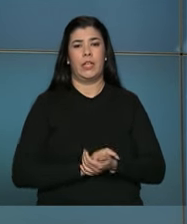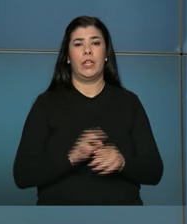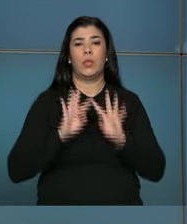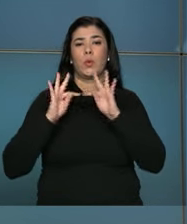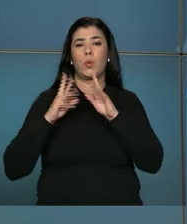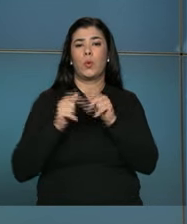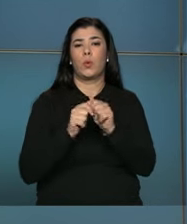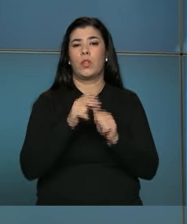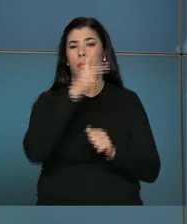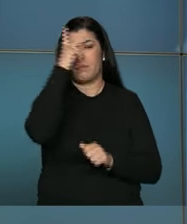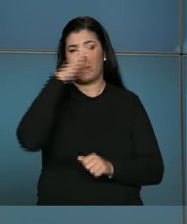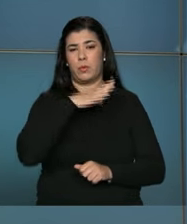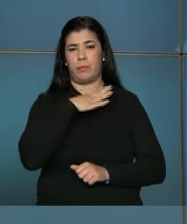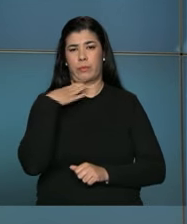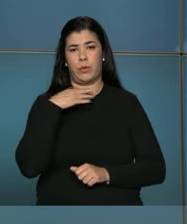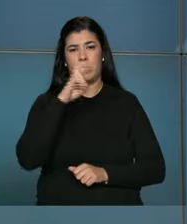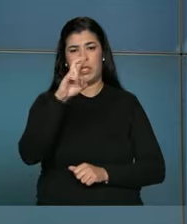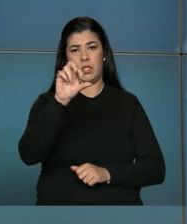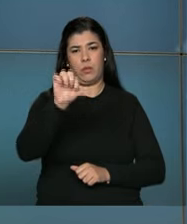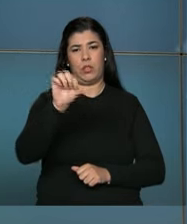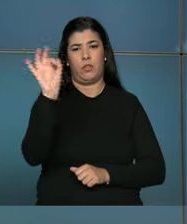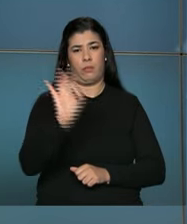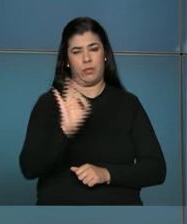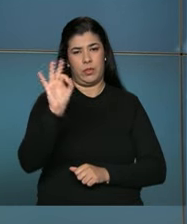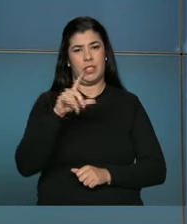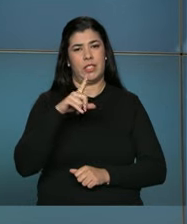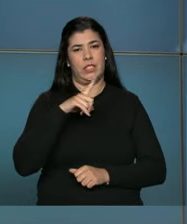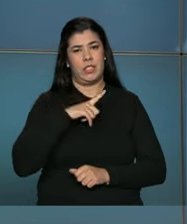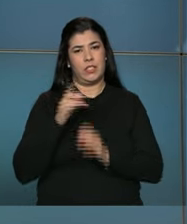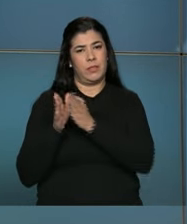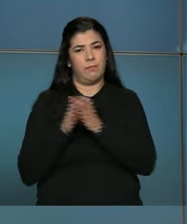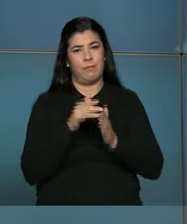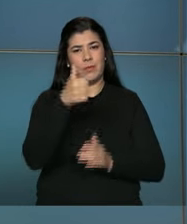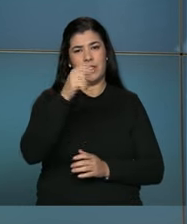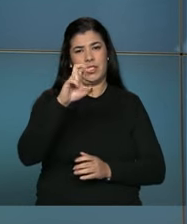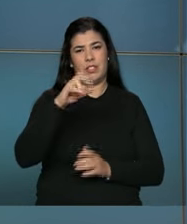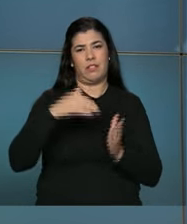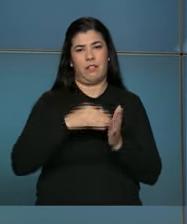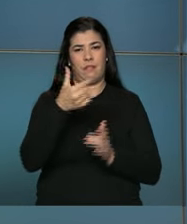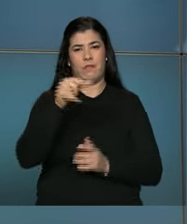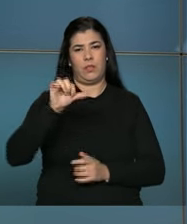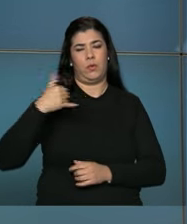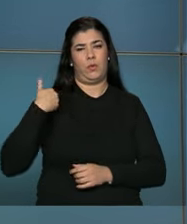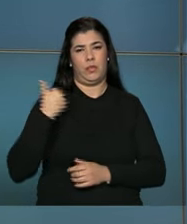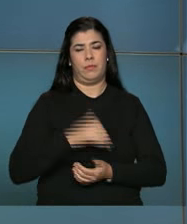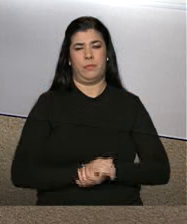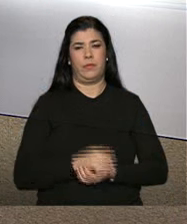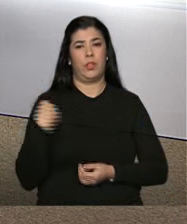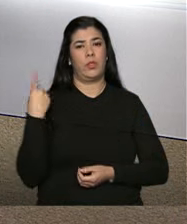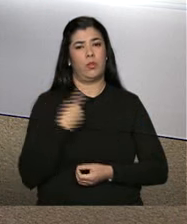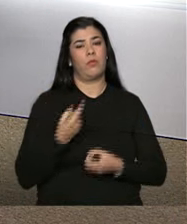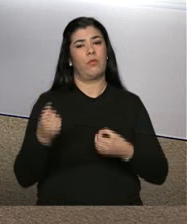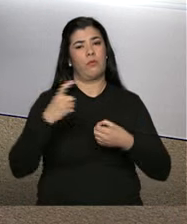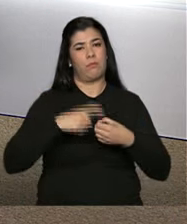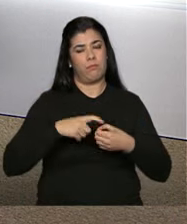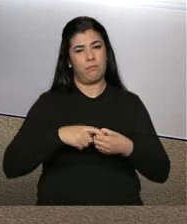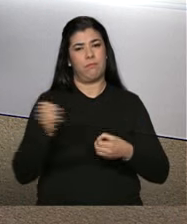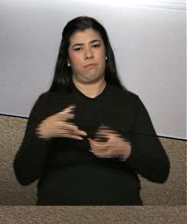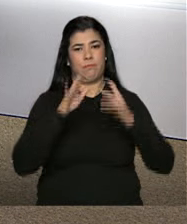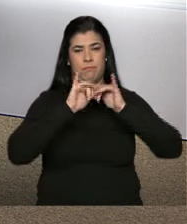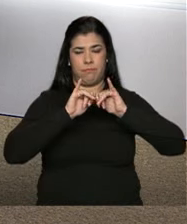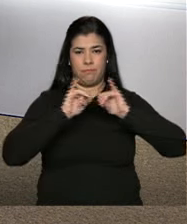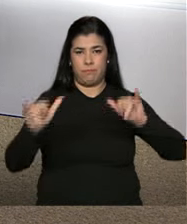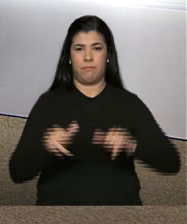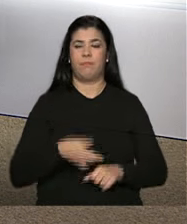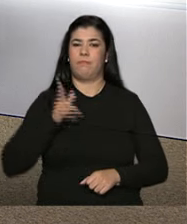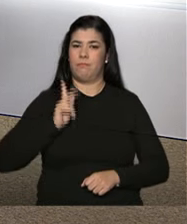Brasil. Do total de mortos, 59% tinham entre 15 e 29 anos. E nós podemos voltar